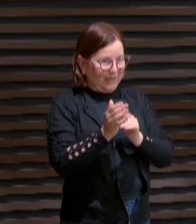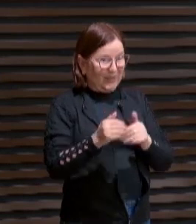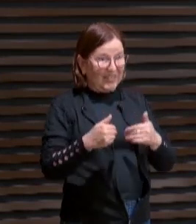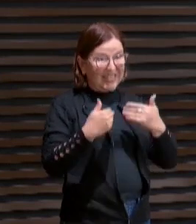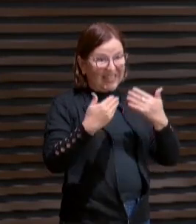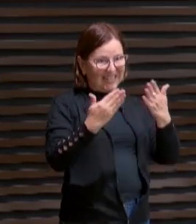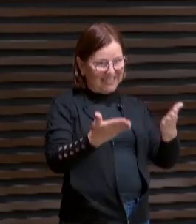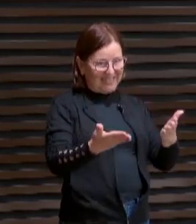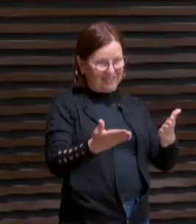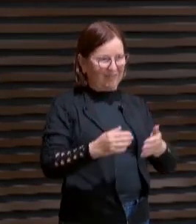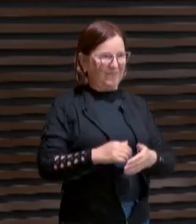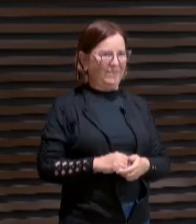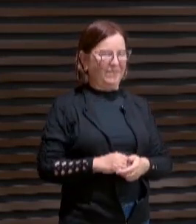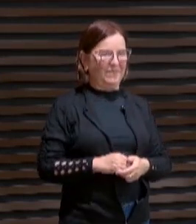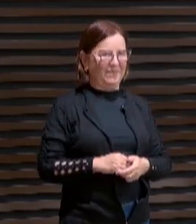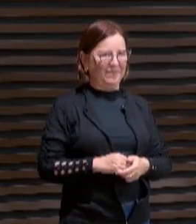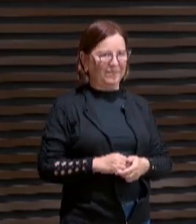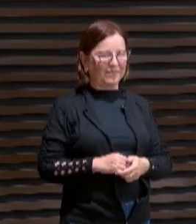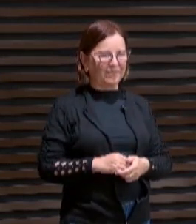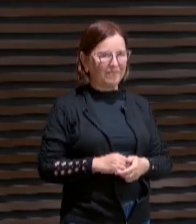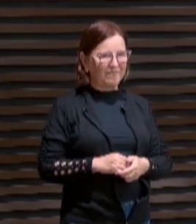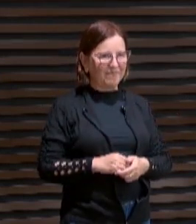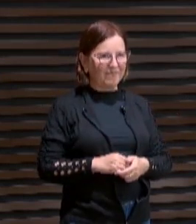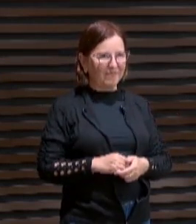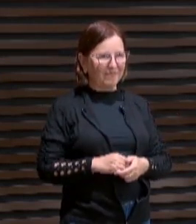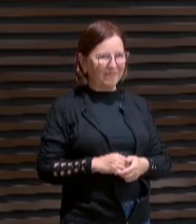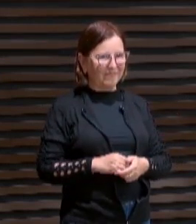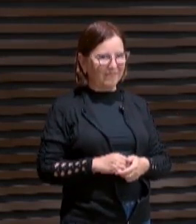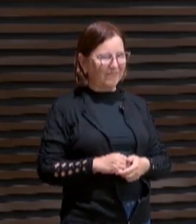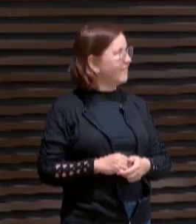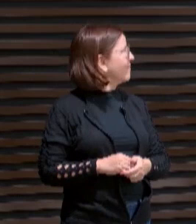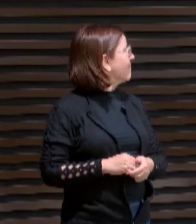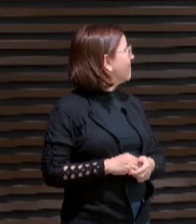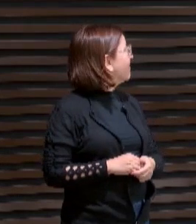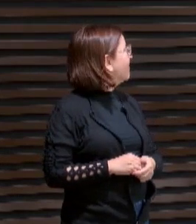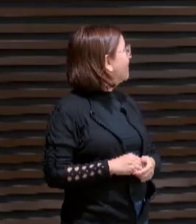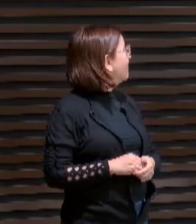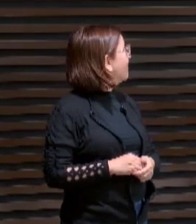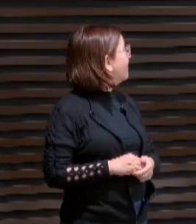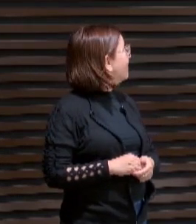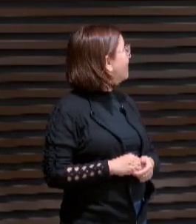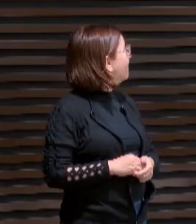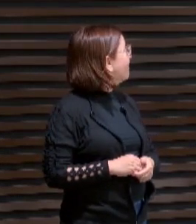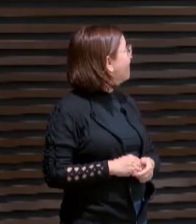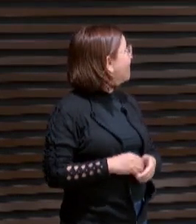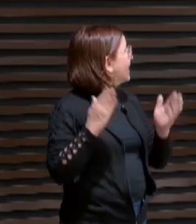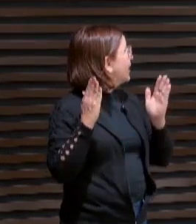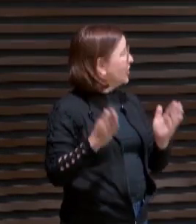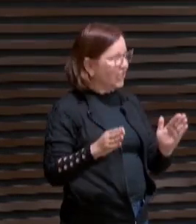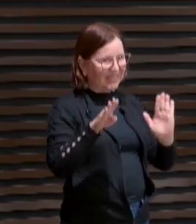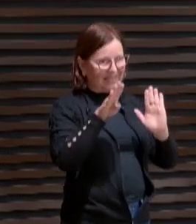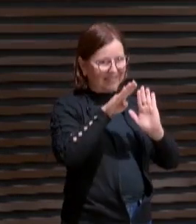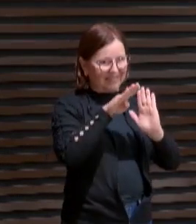A palavra é forte. Pelo determinado desígnio e